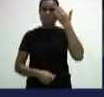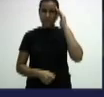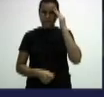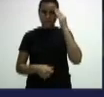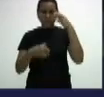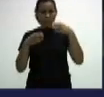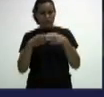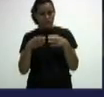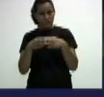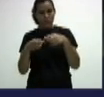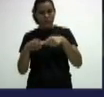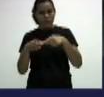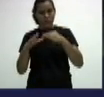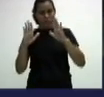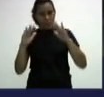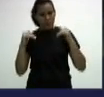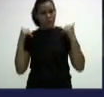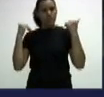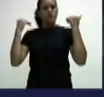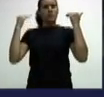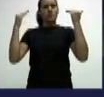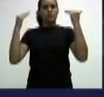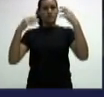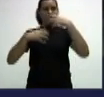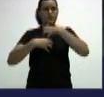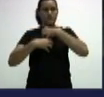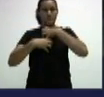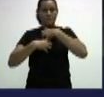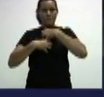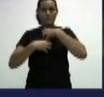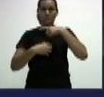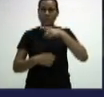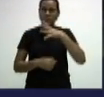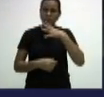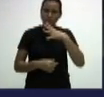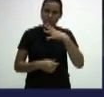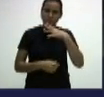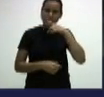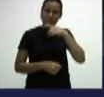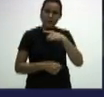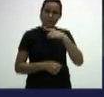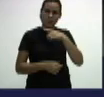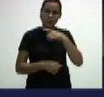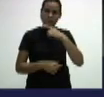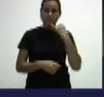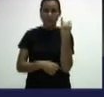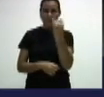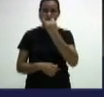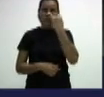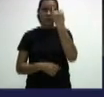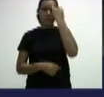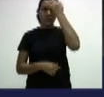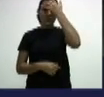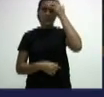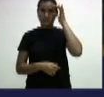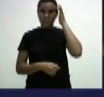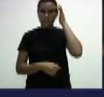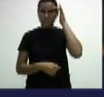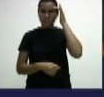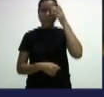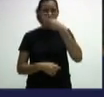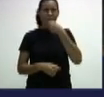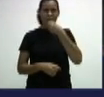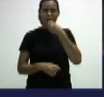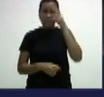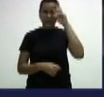que a comunidade tem a sua autoestima elevada com relação a isso. Com, né, toda certeza. Ela se reconhece ali, reconhece seu valor. E aquela pessoa, como ele